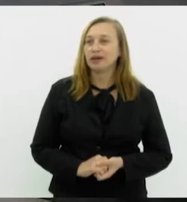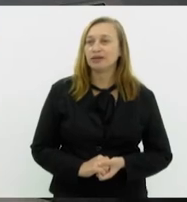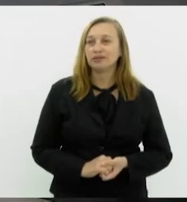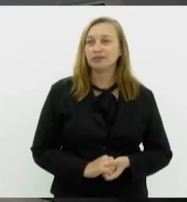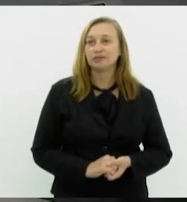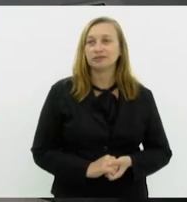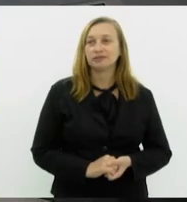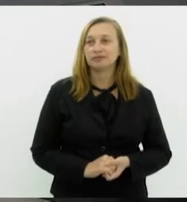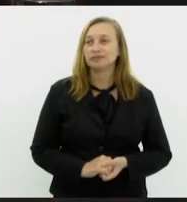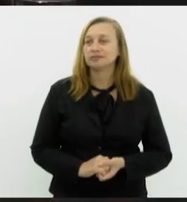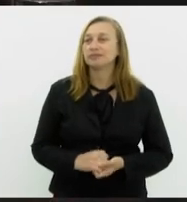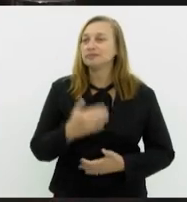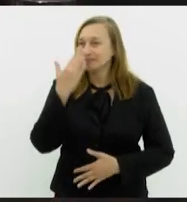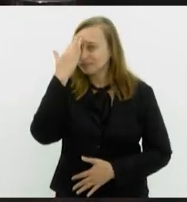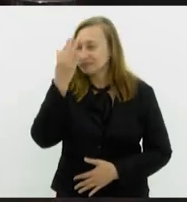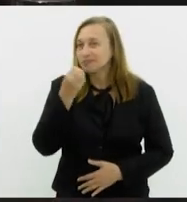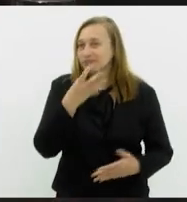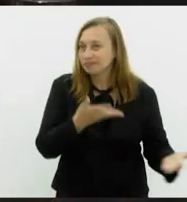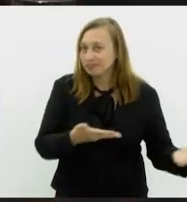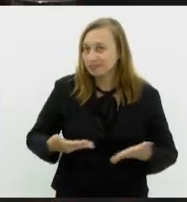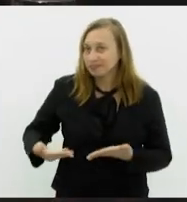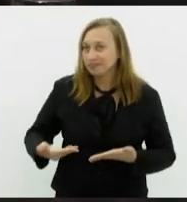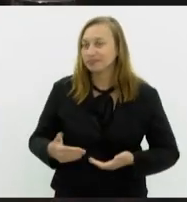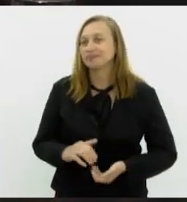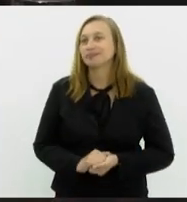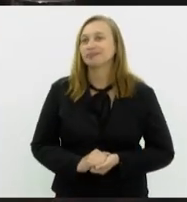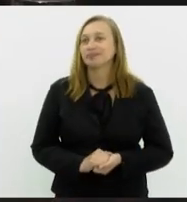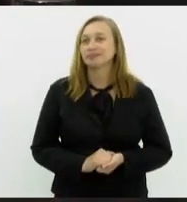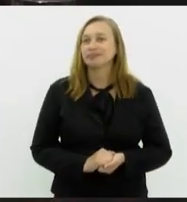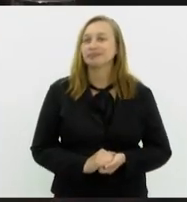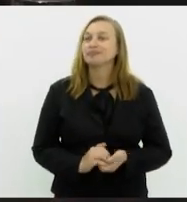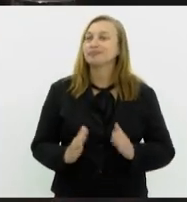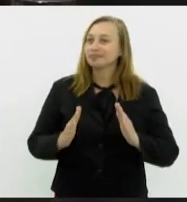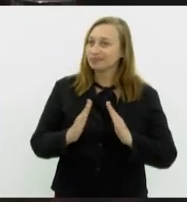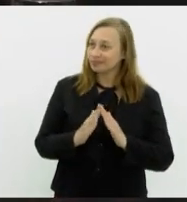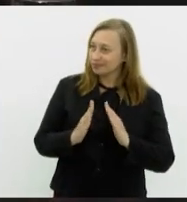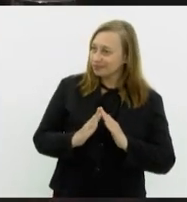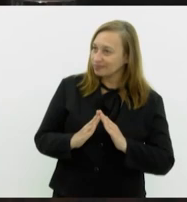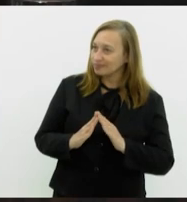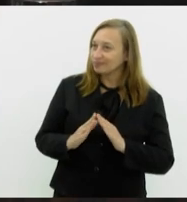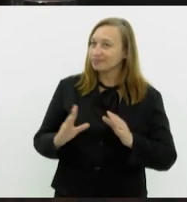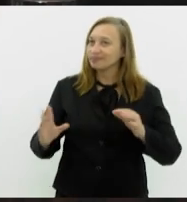Obrigada. Sejam muito bem-vindos. E essa casa já criou